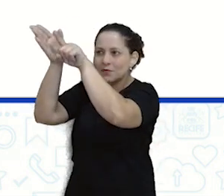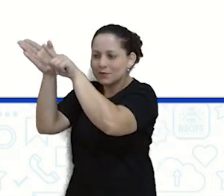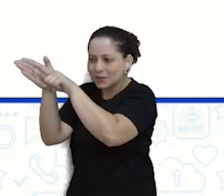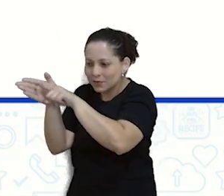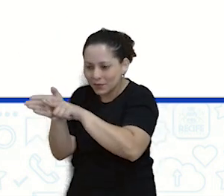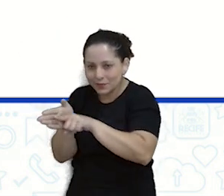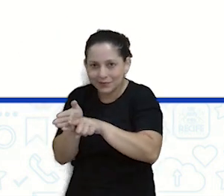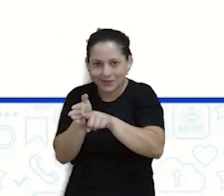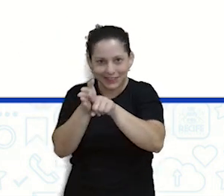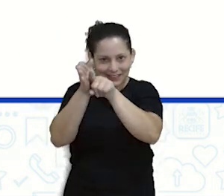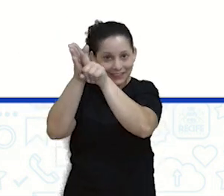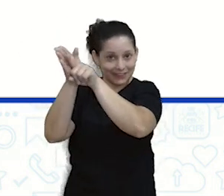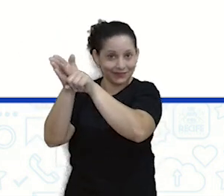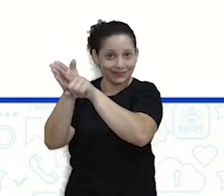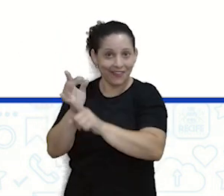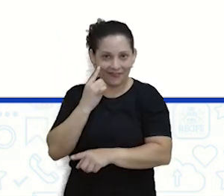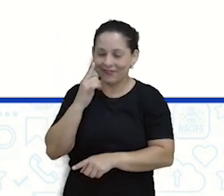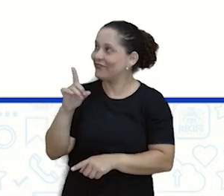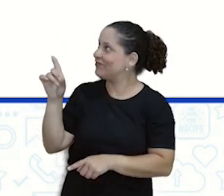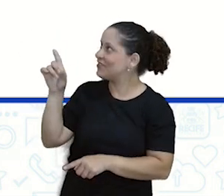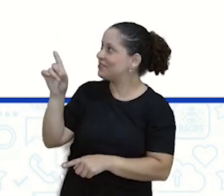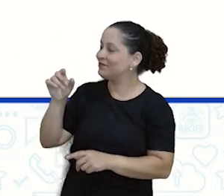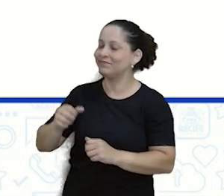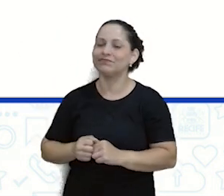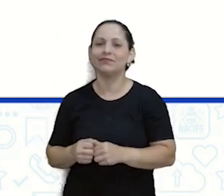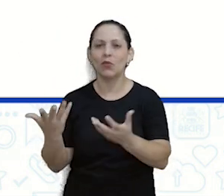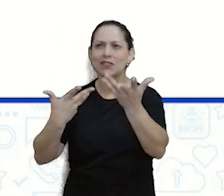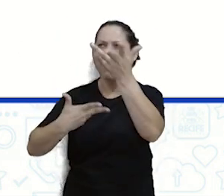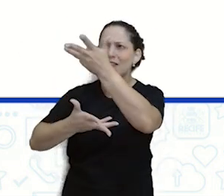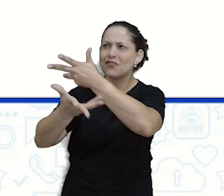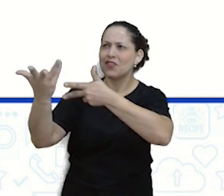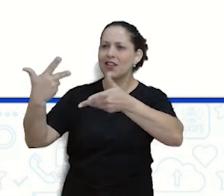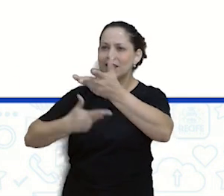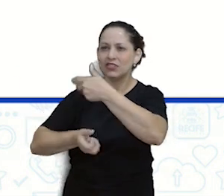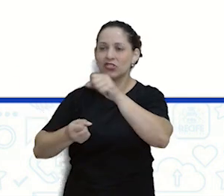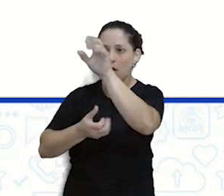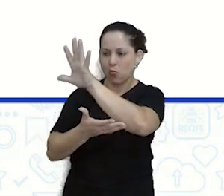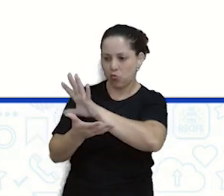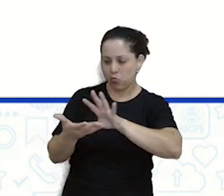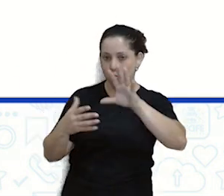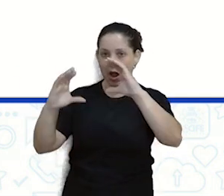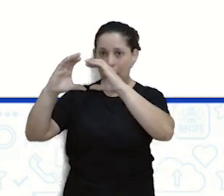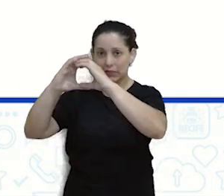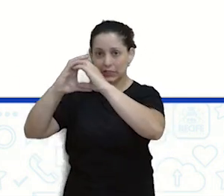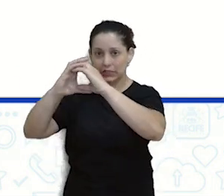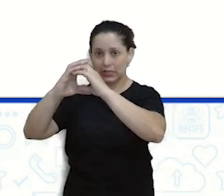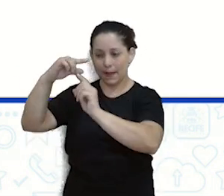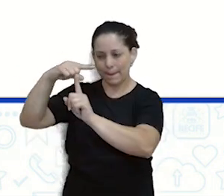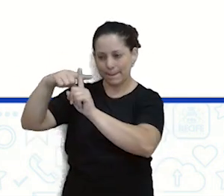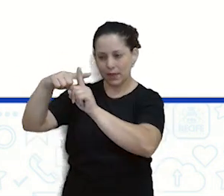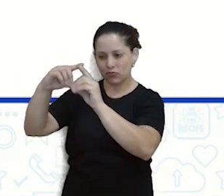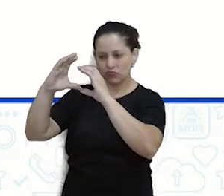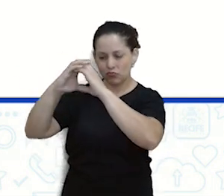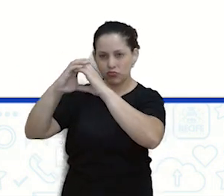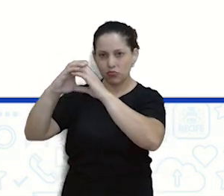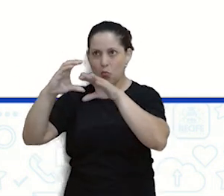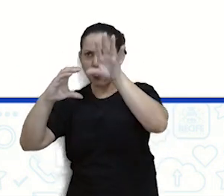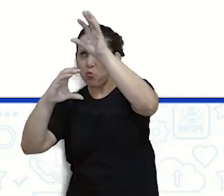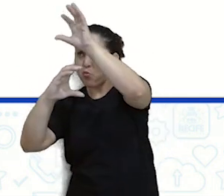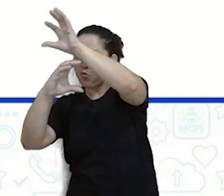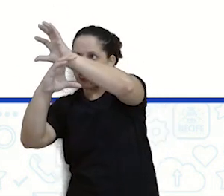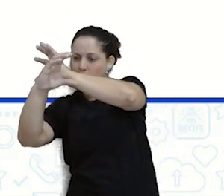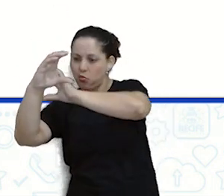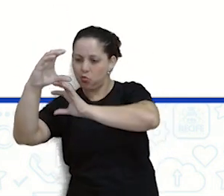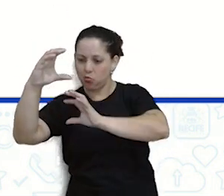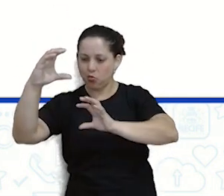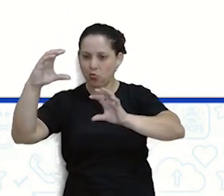com esse núcleo, tá certo? Então, essa transferência de elétrons livres ali no entorno desse núcleo, ela é facilitada para a formação